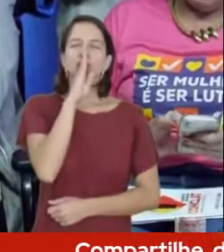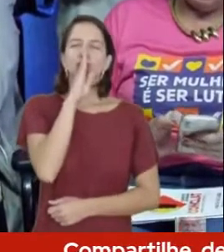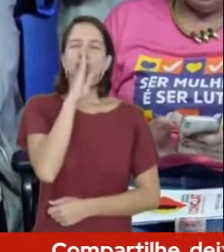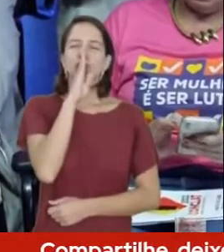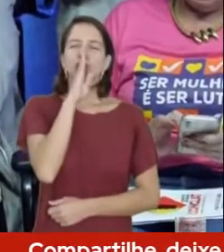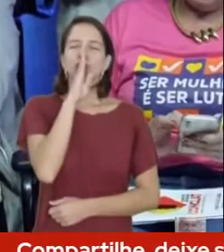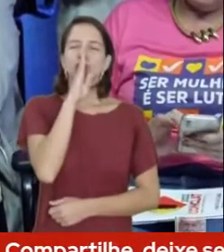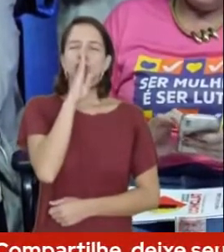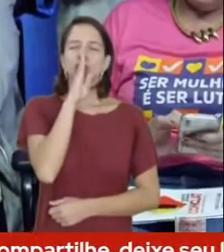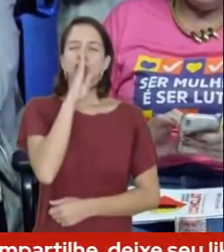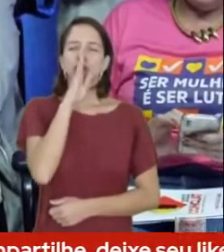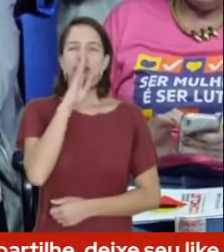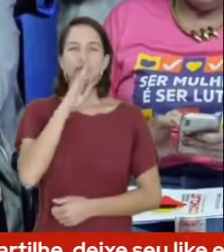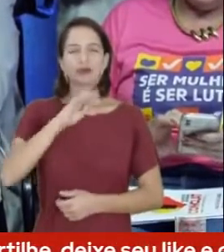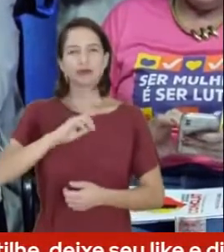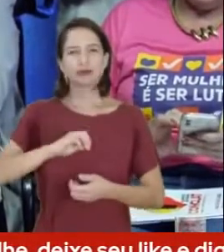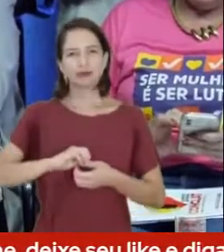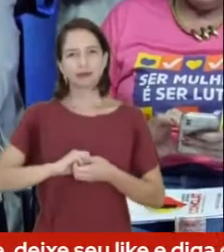para uma reflexão.